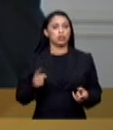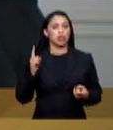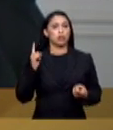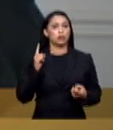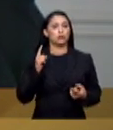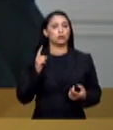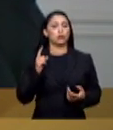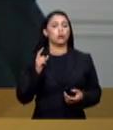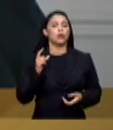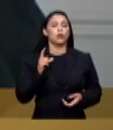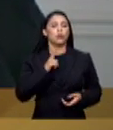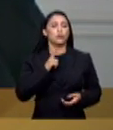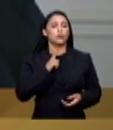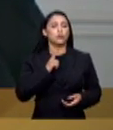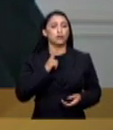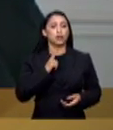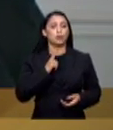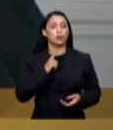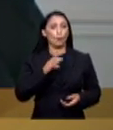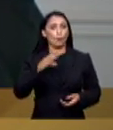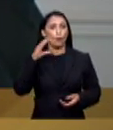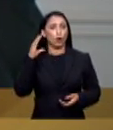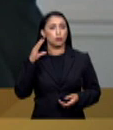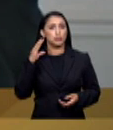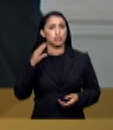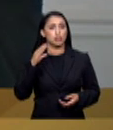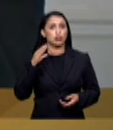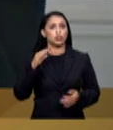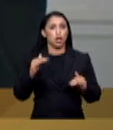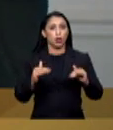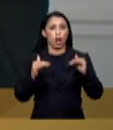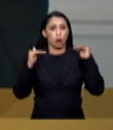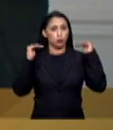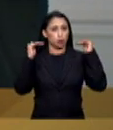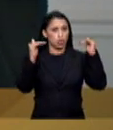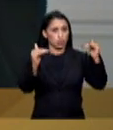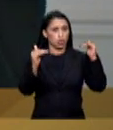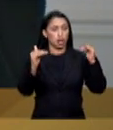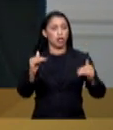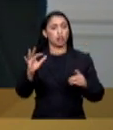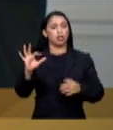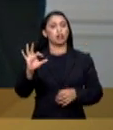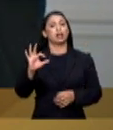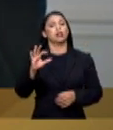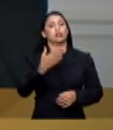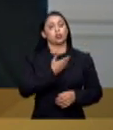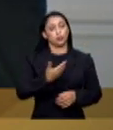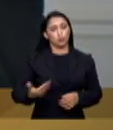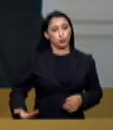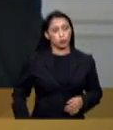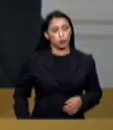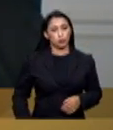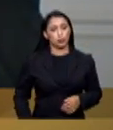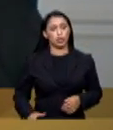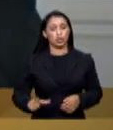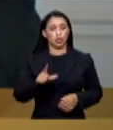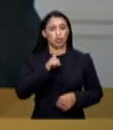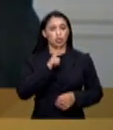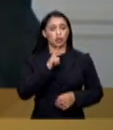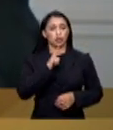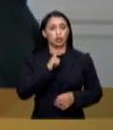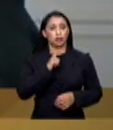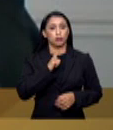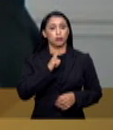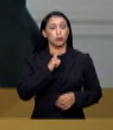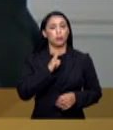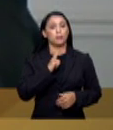ameaçado por ato ou omissão de autoridade pública ou agente de pessoa jurídica no exercício de